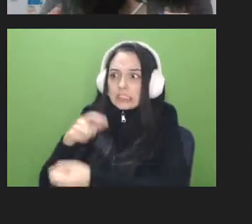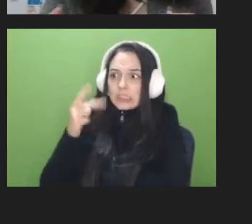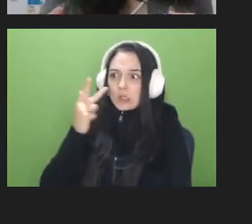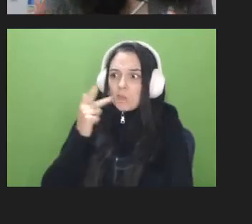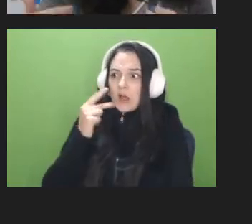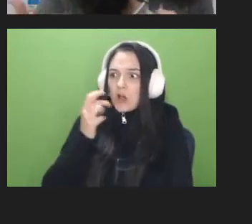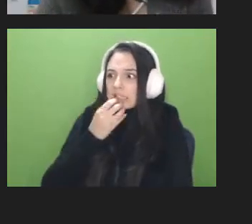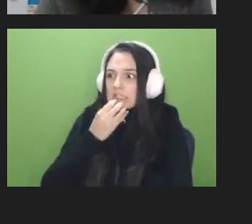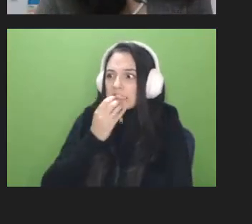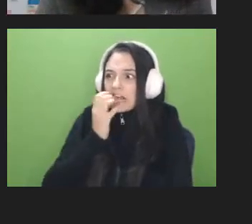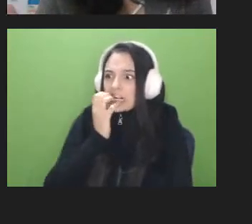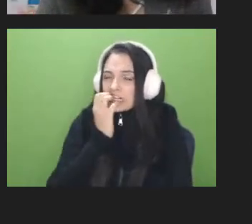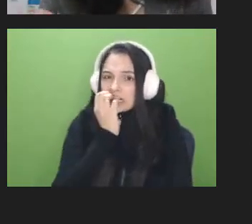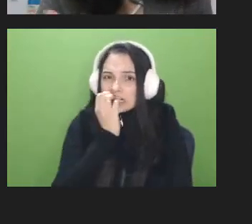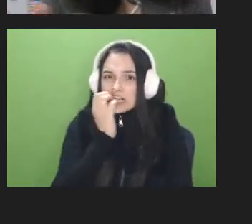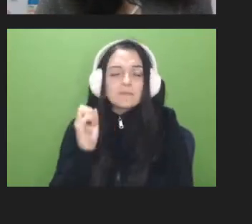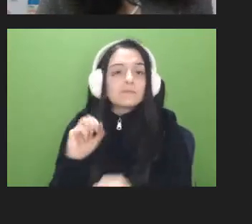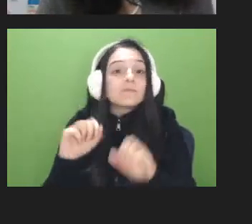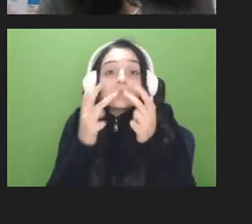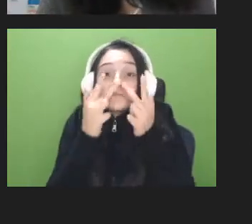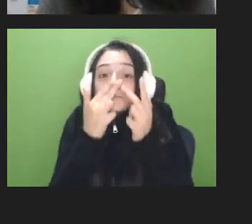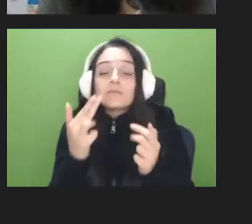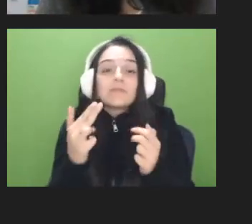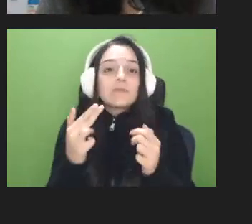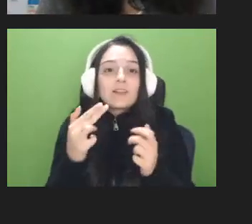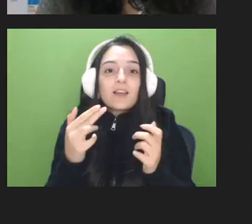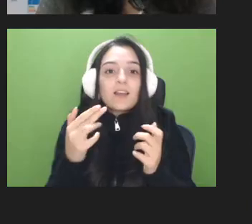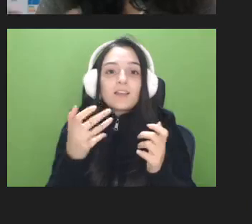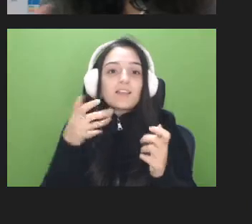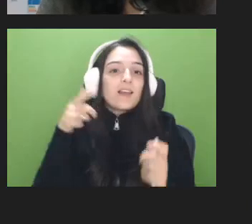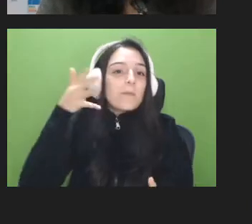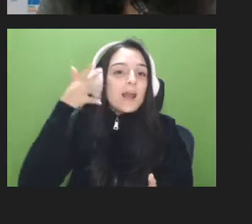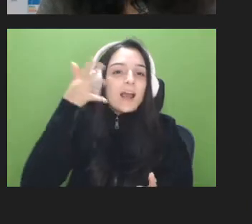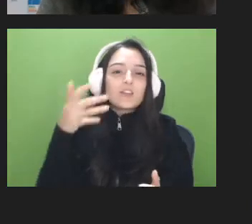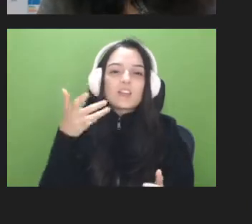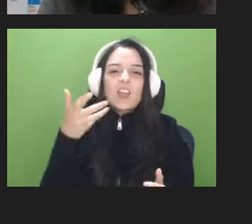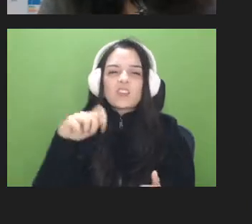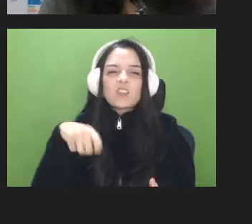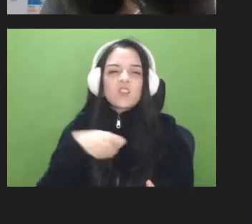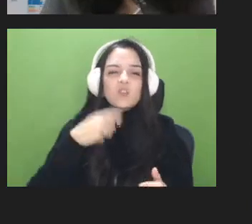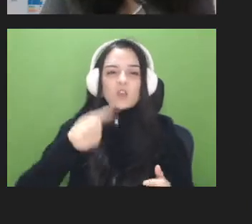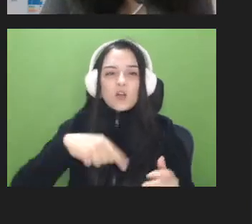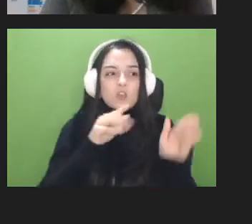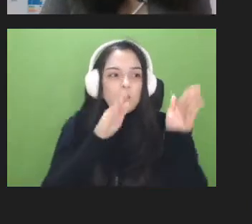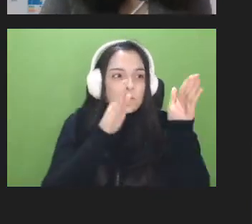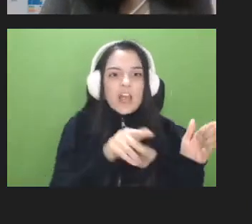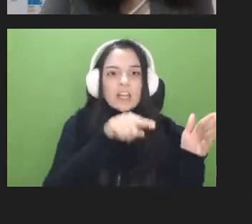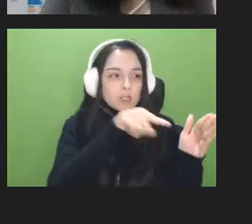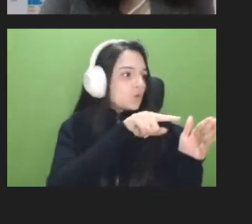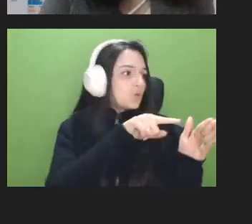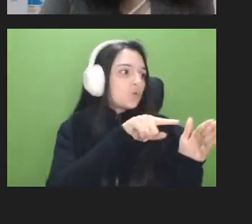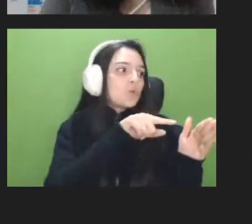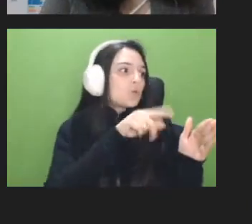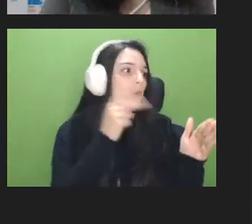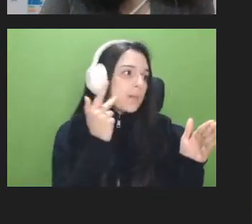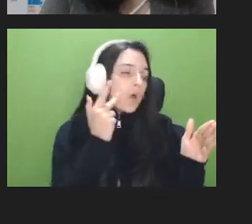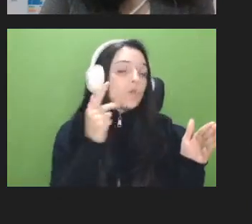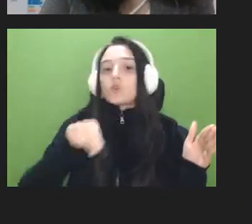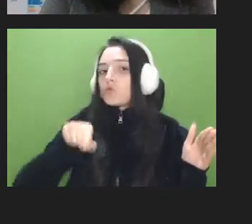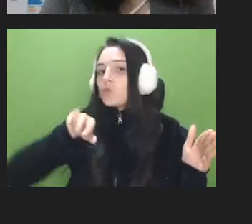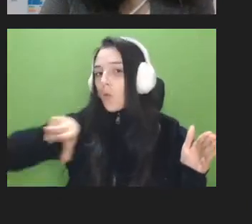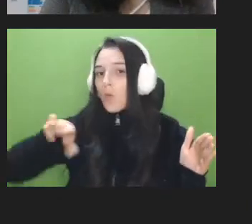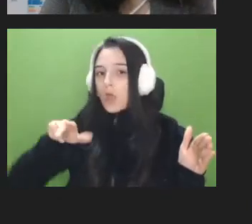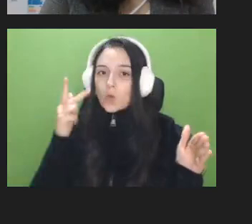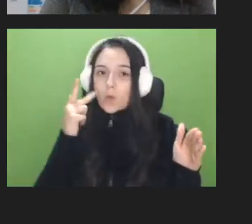procuram encaixar a gente em caixinhas, né? Do que é normal, do que não é, enfim. A questão é